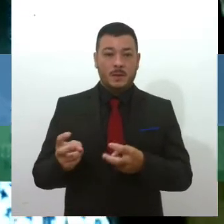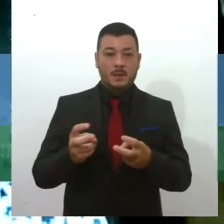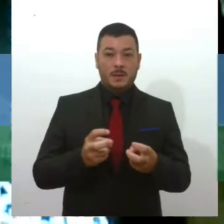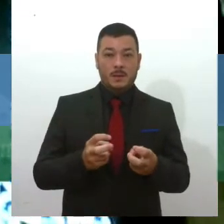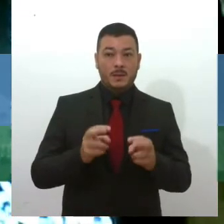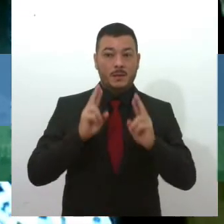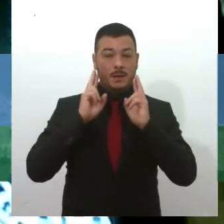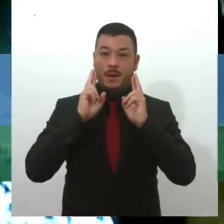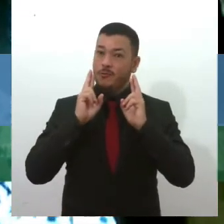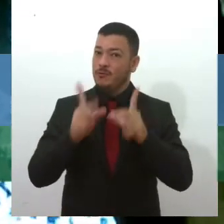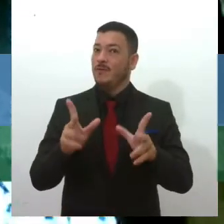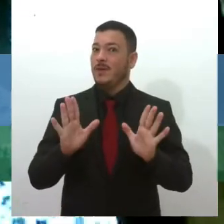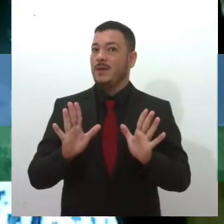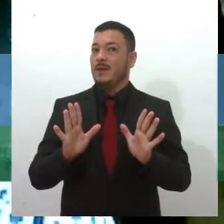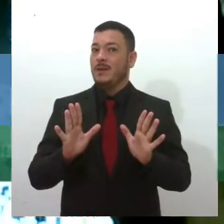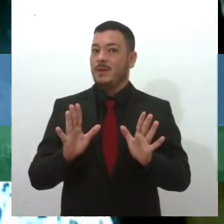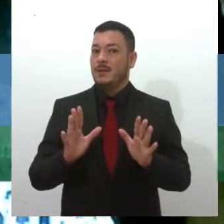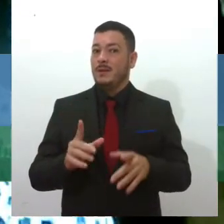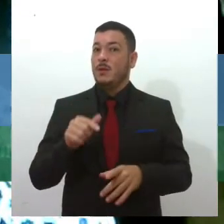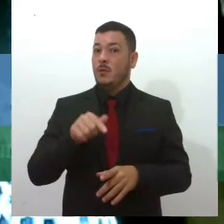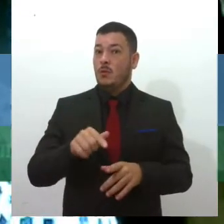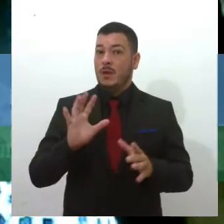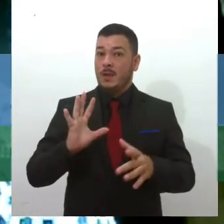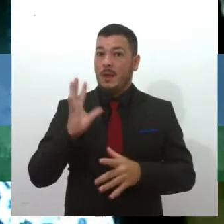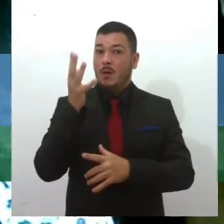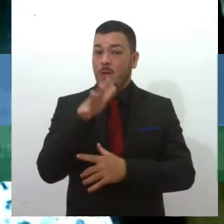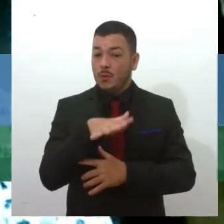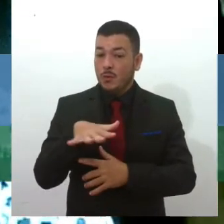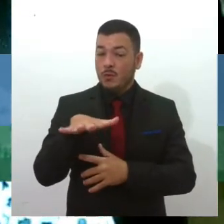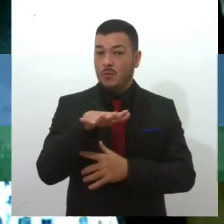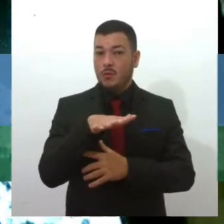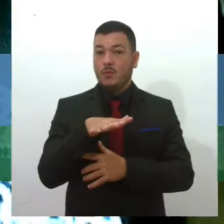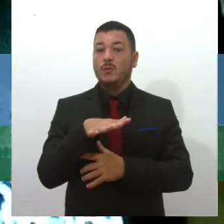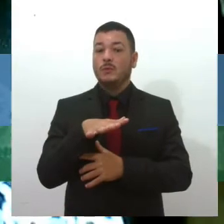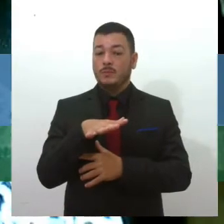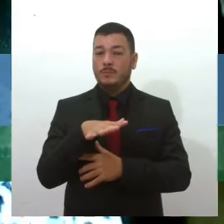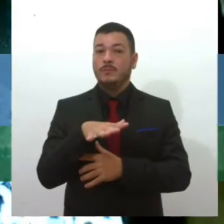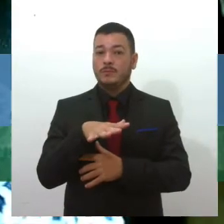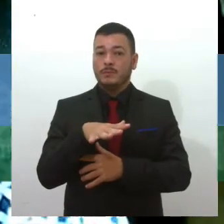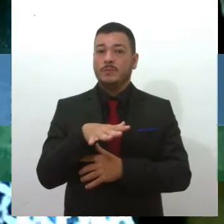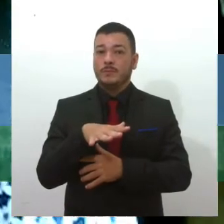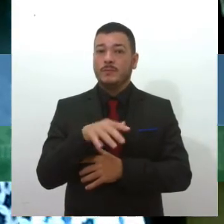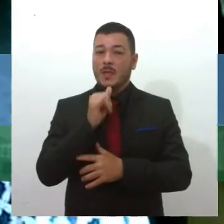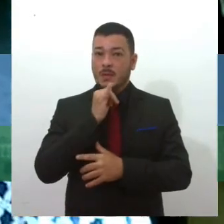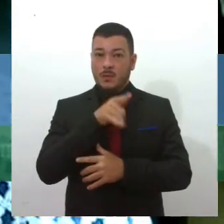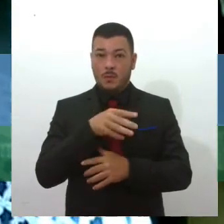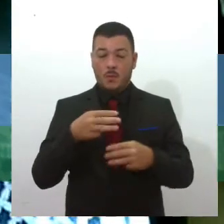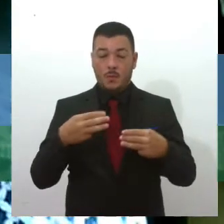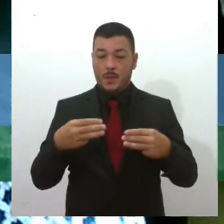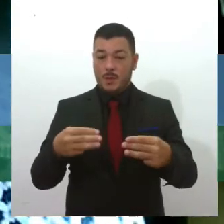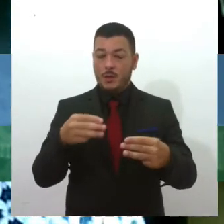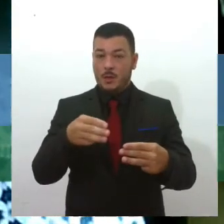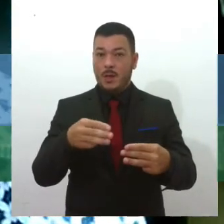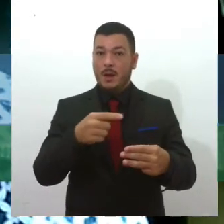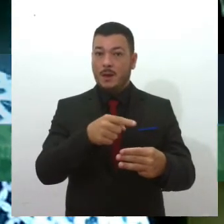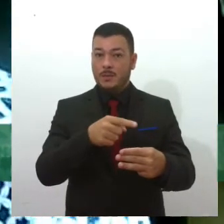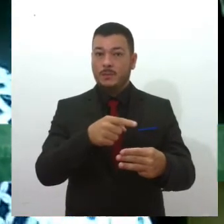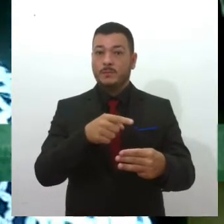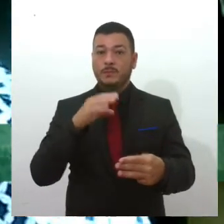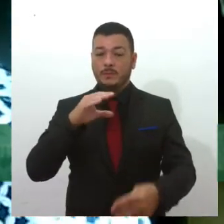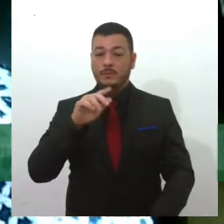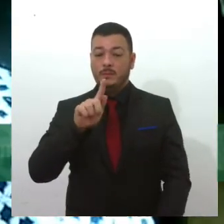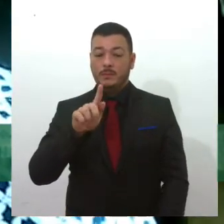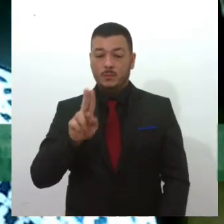contrário. O que está acontecendo, os escândalos todos, tudo que tem surgido, acabou do ministro da CGU falar